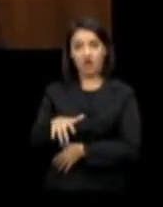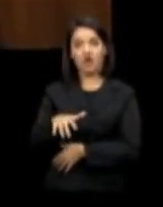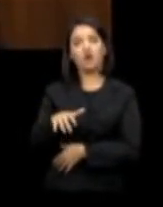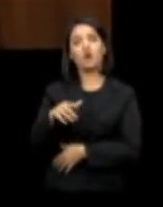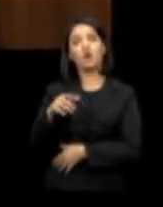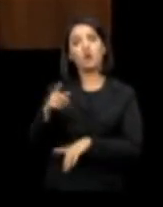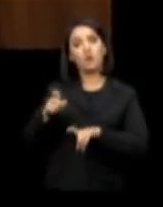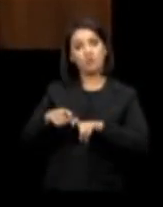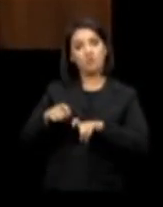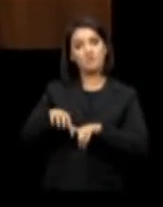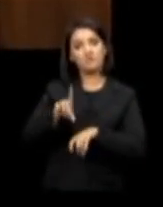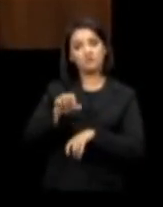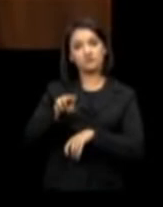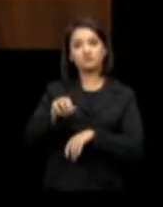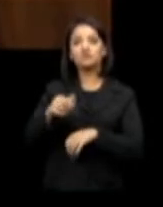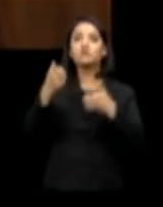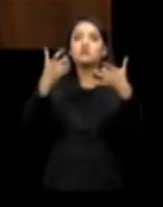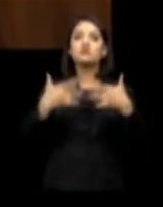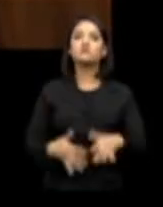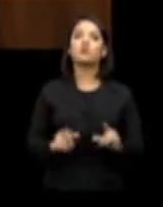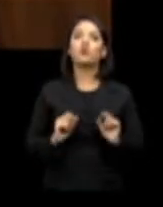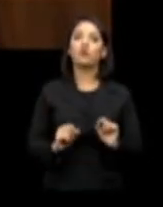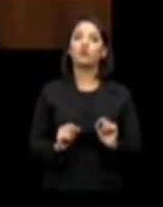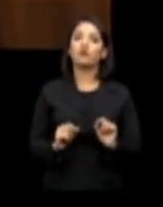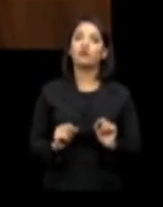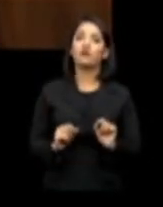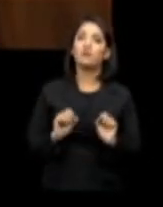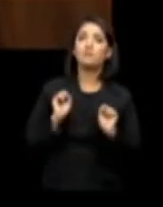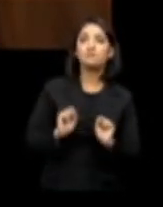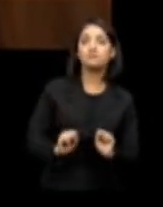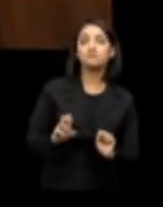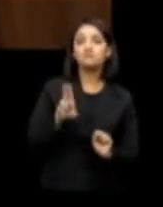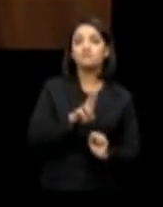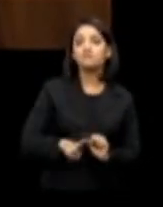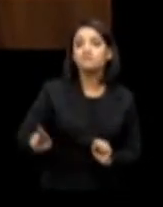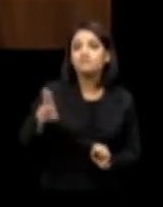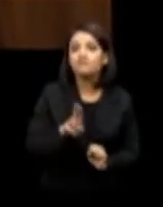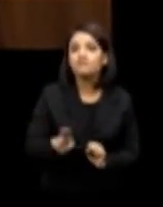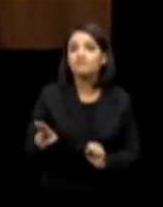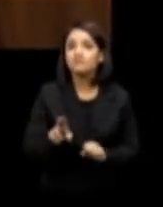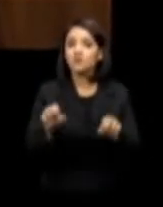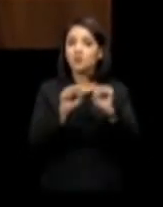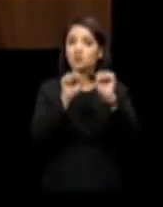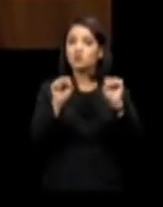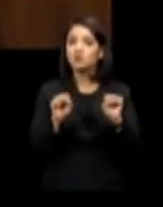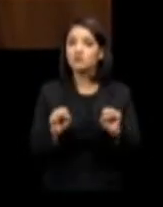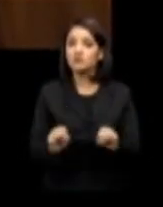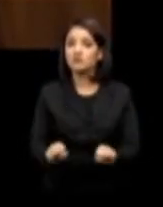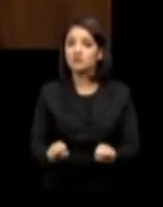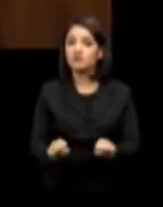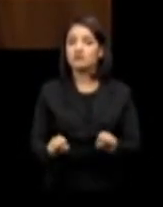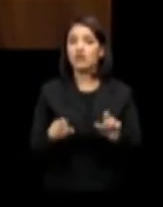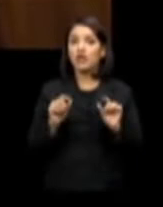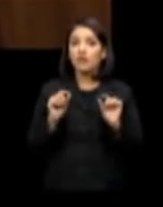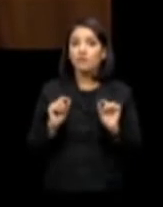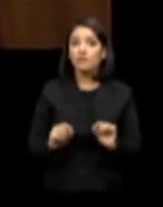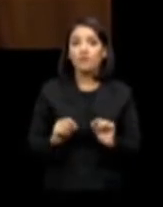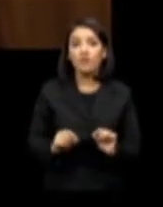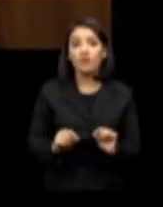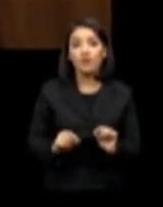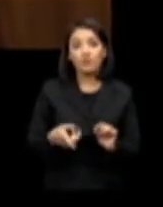explicou recentemente que se cogita da utilização desses algoritmos para afastar alegações de obscuridade